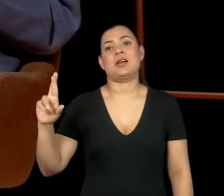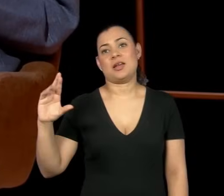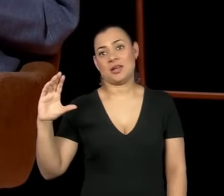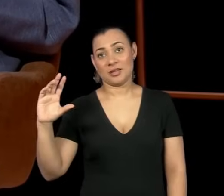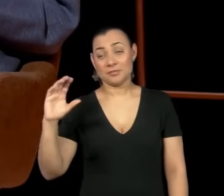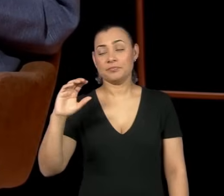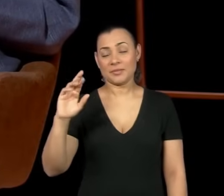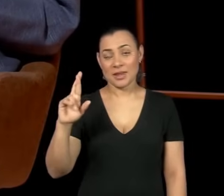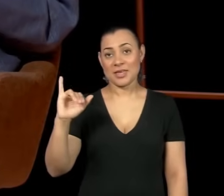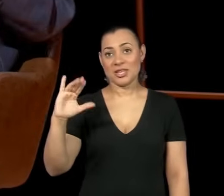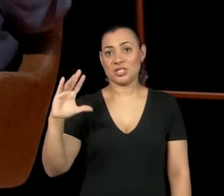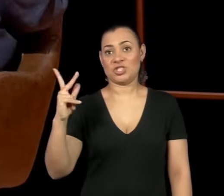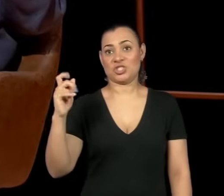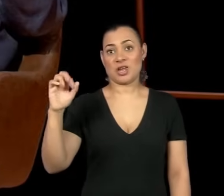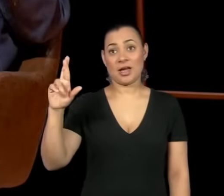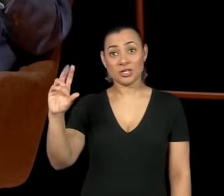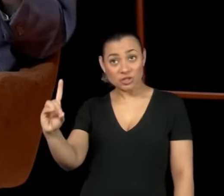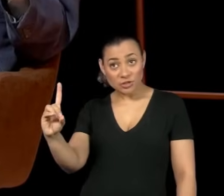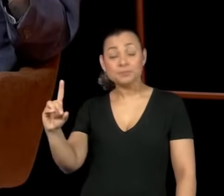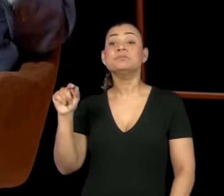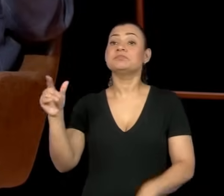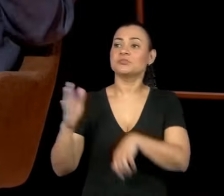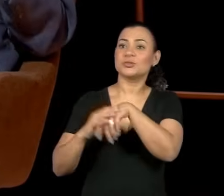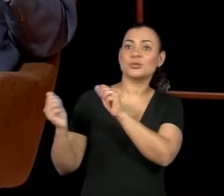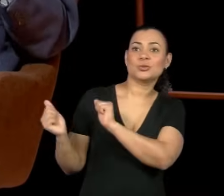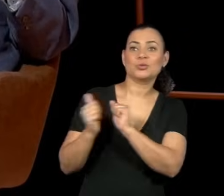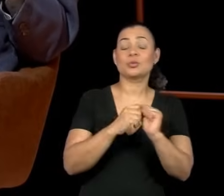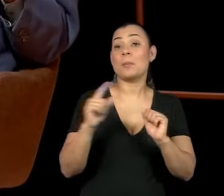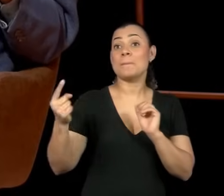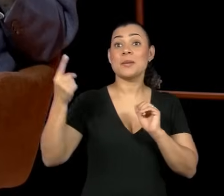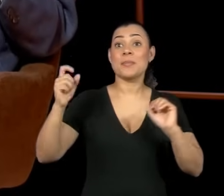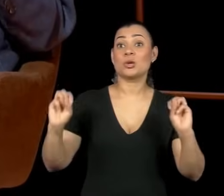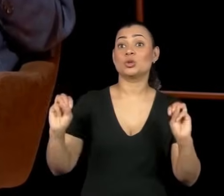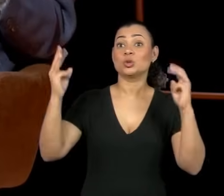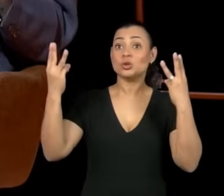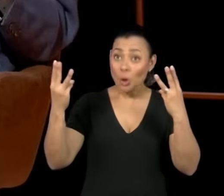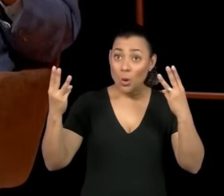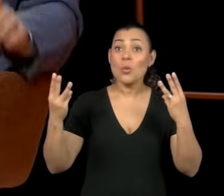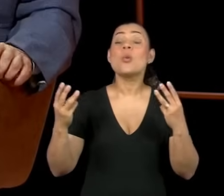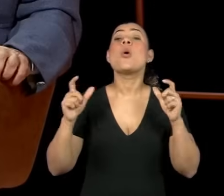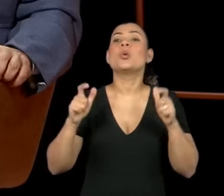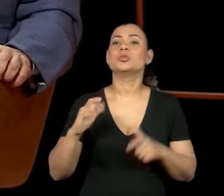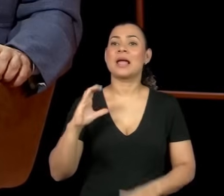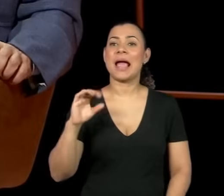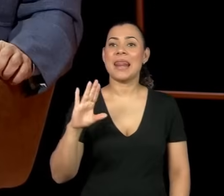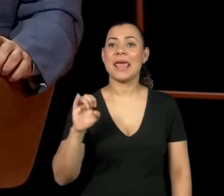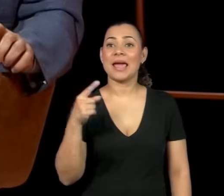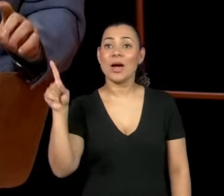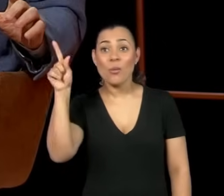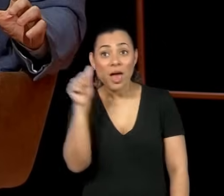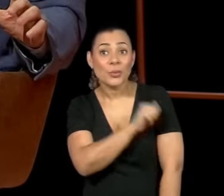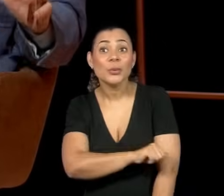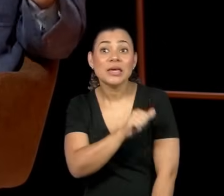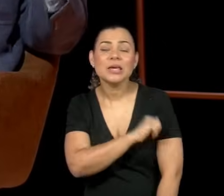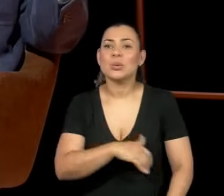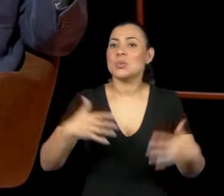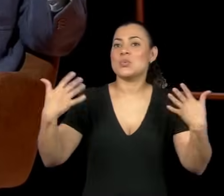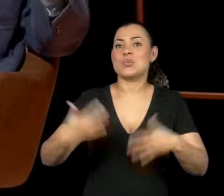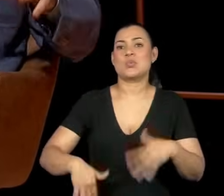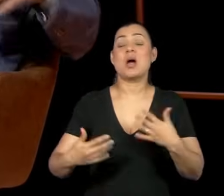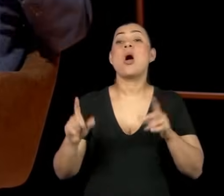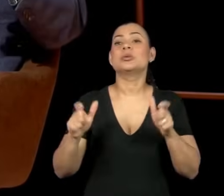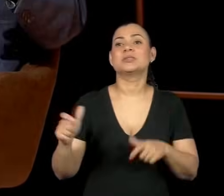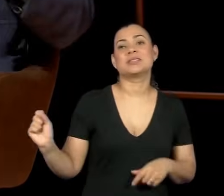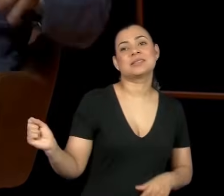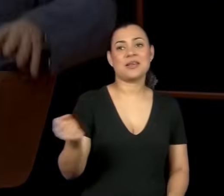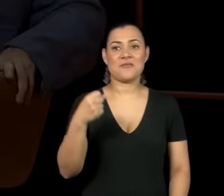primeira temporada internacional minha. Estreamos o primeiro show internacional no Canecão do Rio de Janeiro. E todo mundo falou assim, na cervejaria. Eu